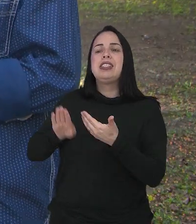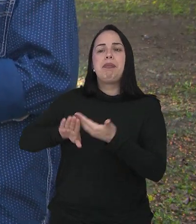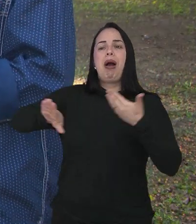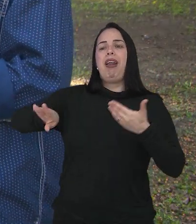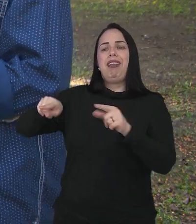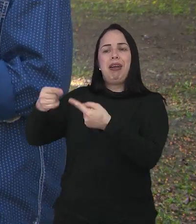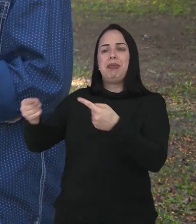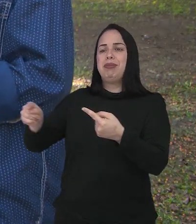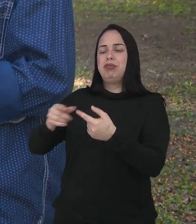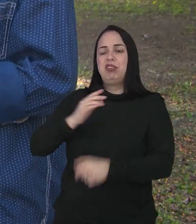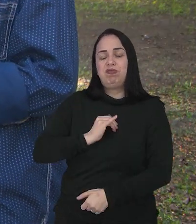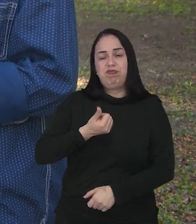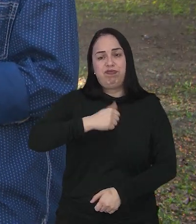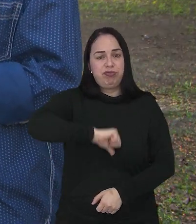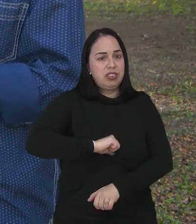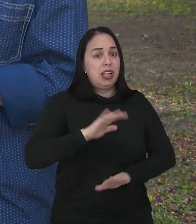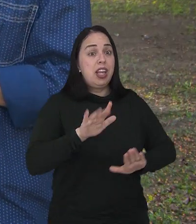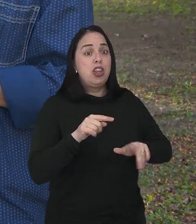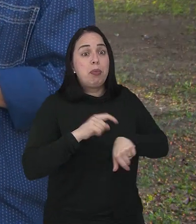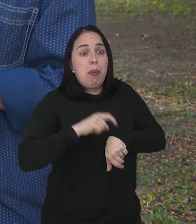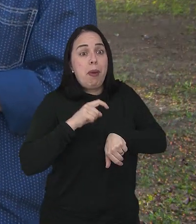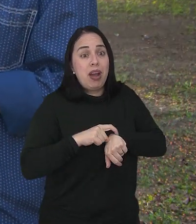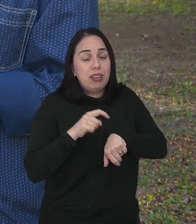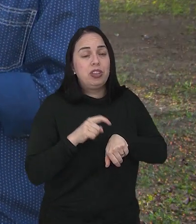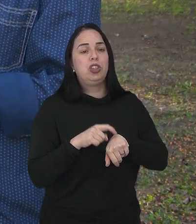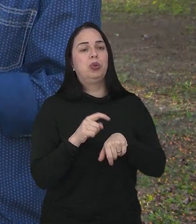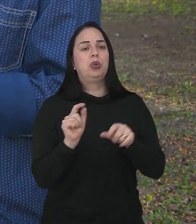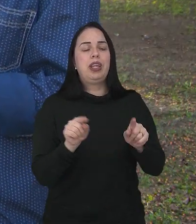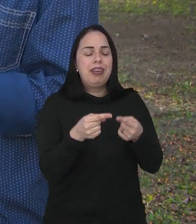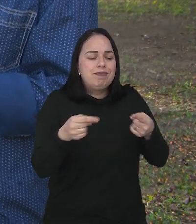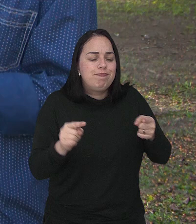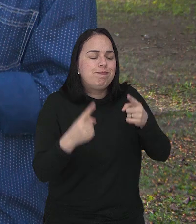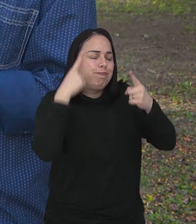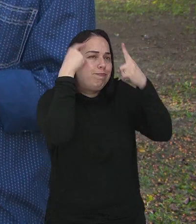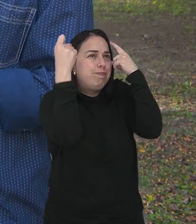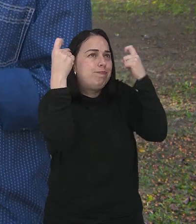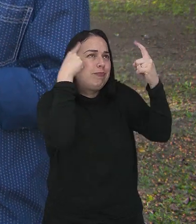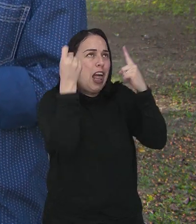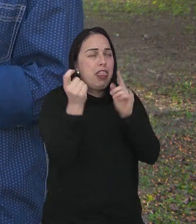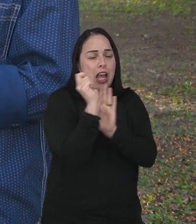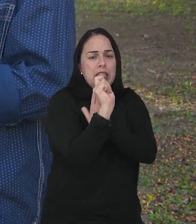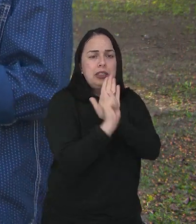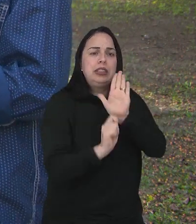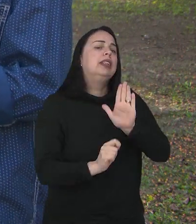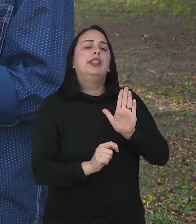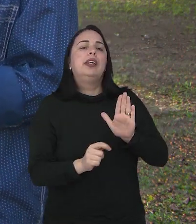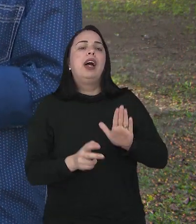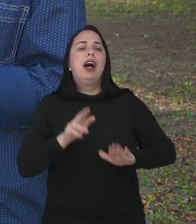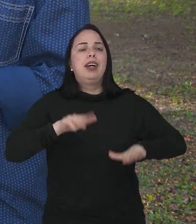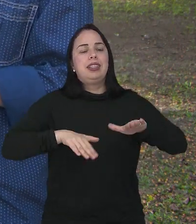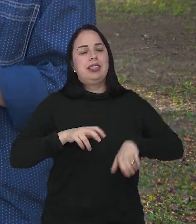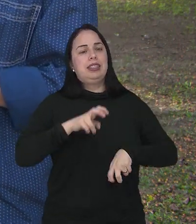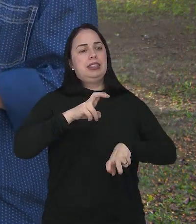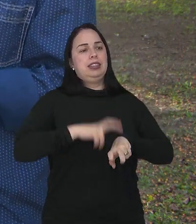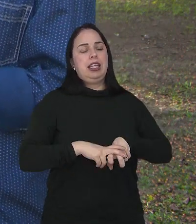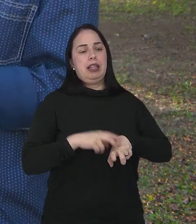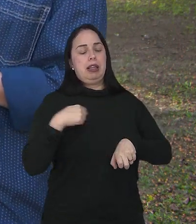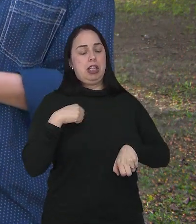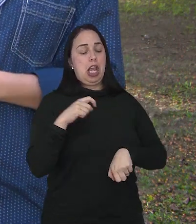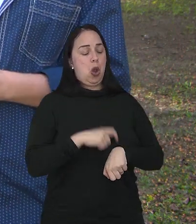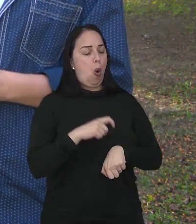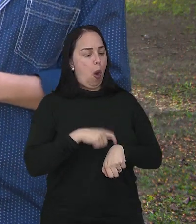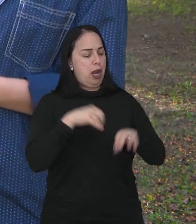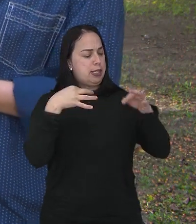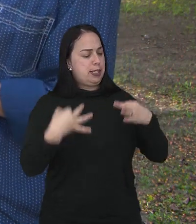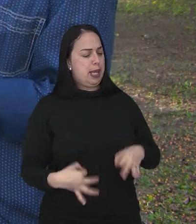de composição, porque já que você falou isso, tem a questão da criatividade, né? Nem sempre você senta, tem hora marcada para poder compor.